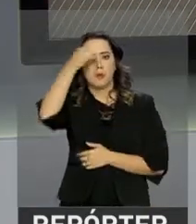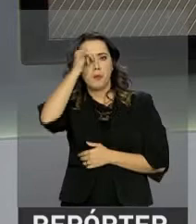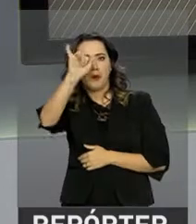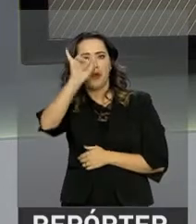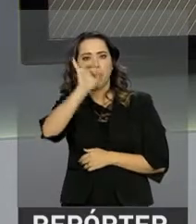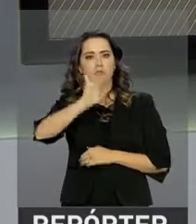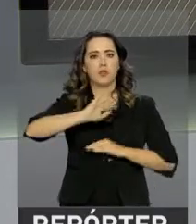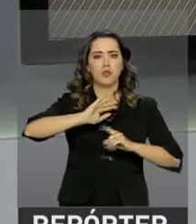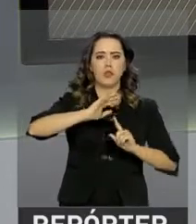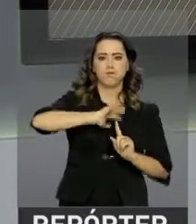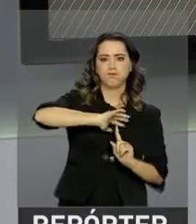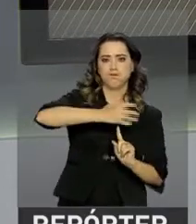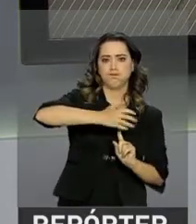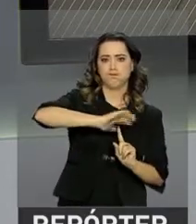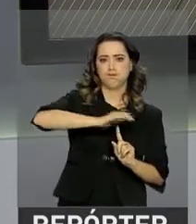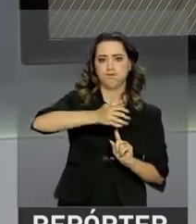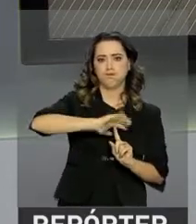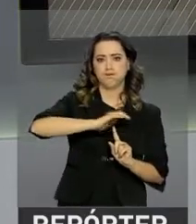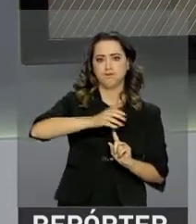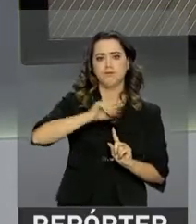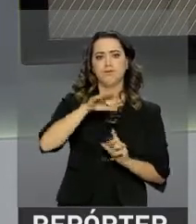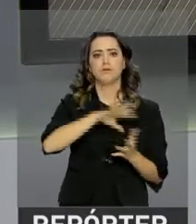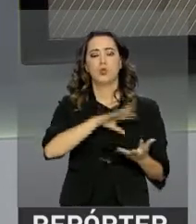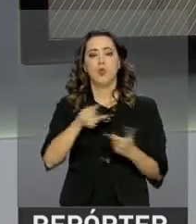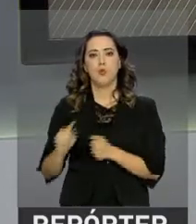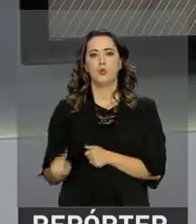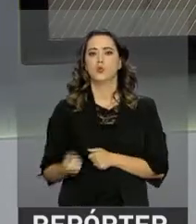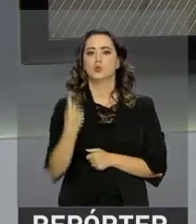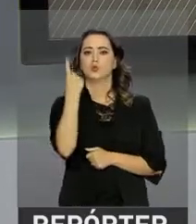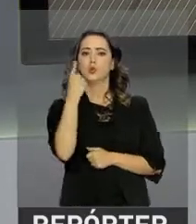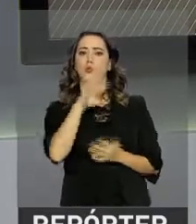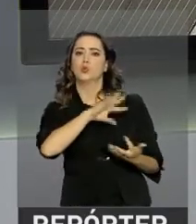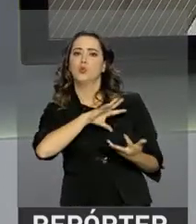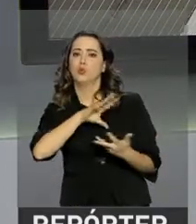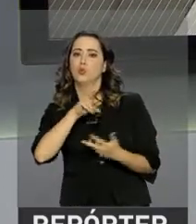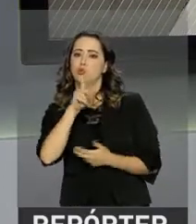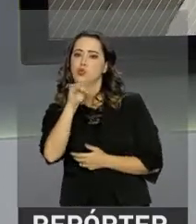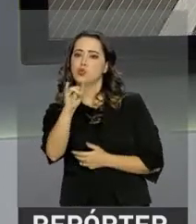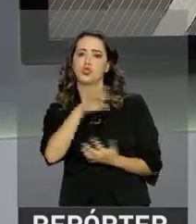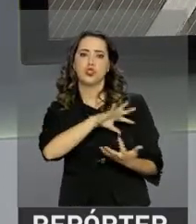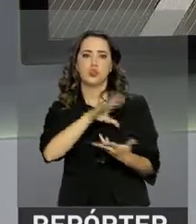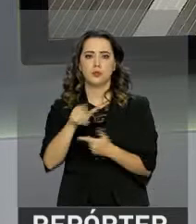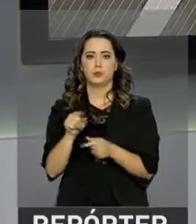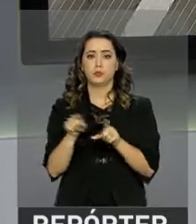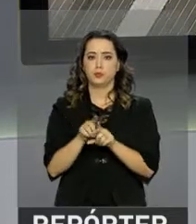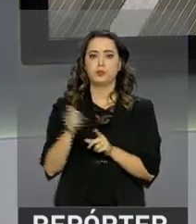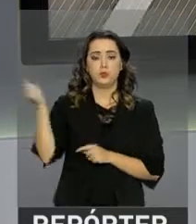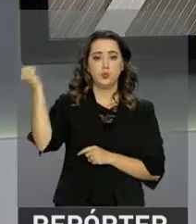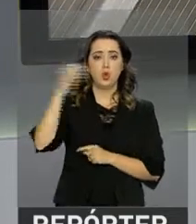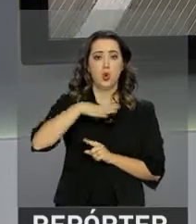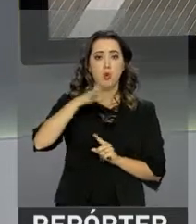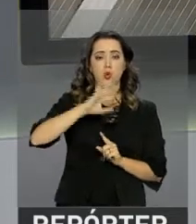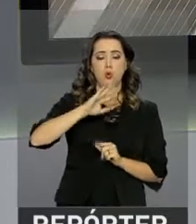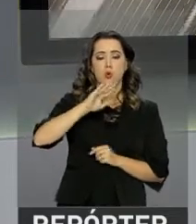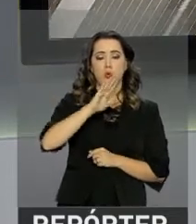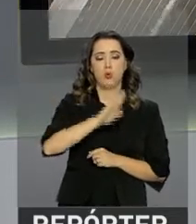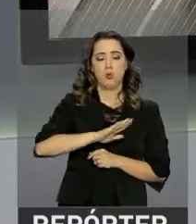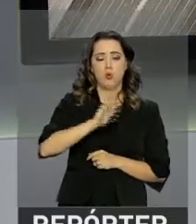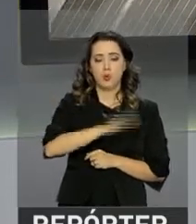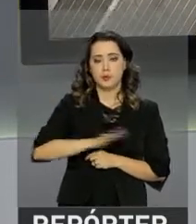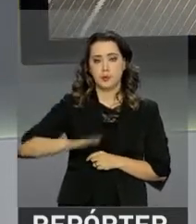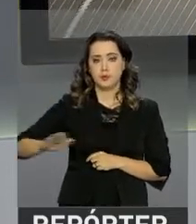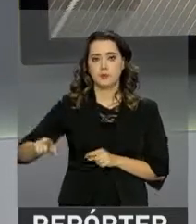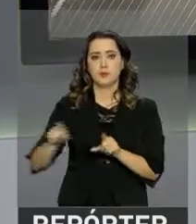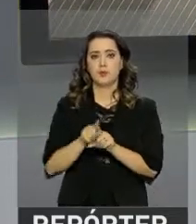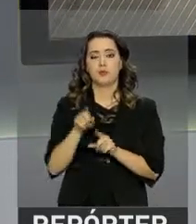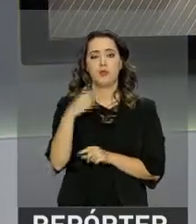combate à pedofilia realizada no mundo em um único dia. Essa foi a Luz da Infância, operação que envolveu quase 3 mil policiais em todo o